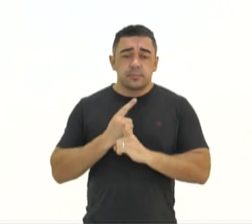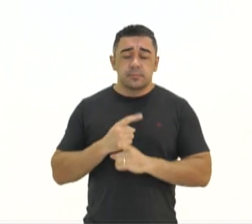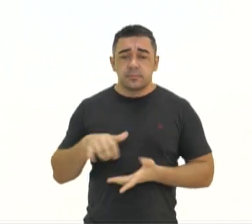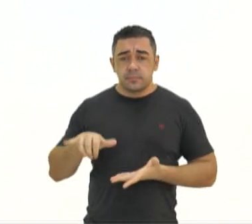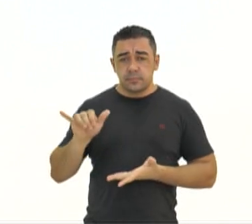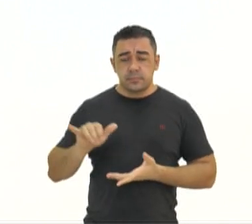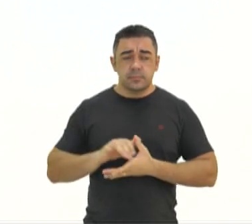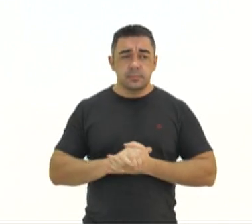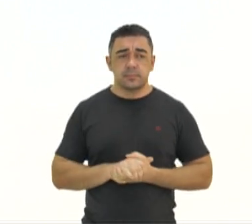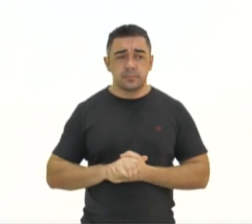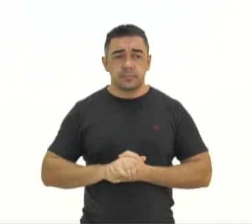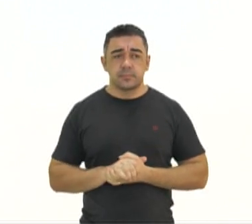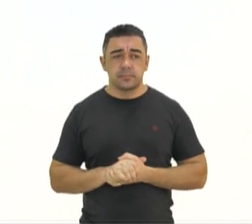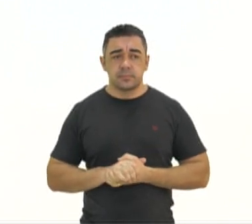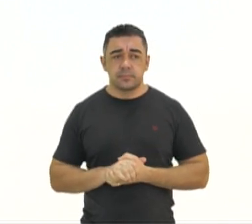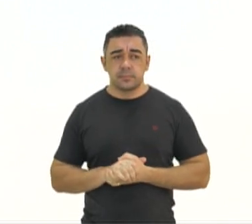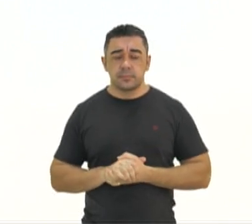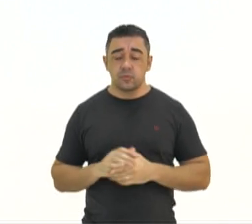de y.